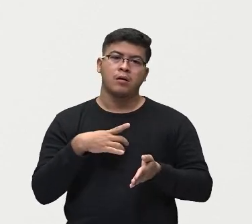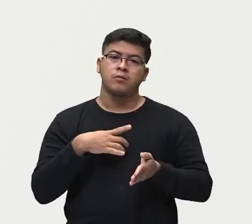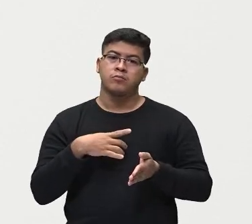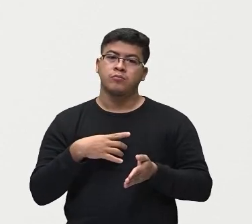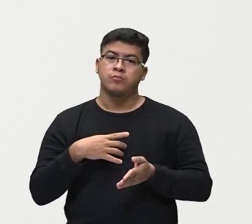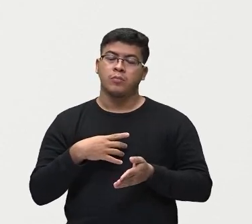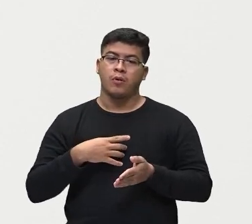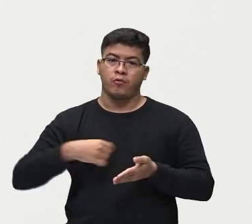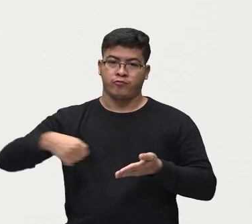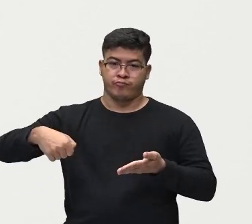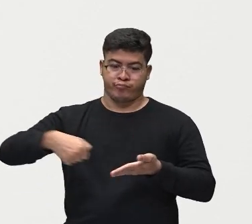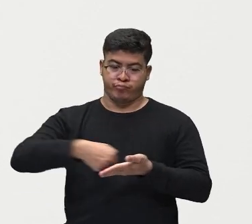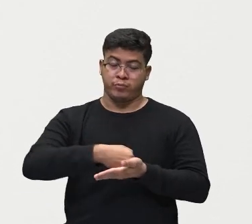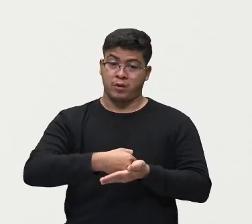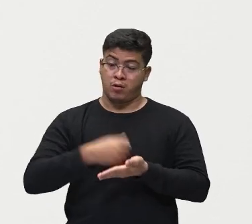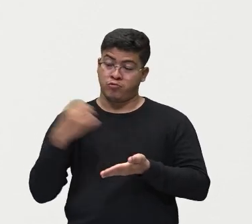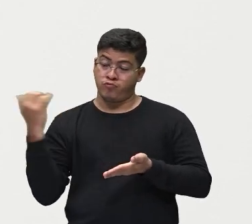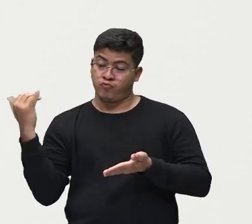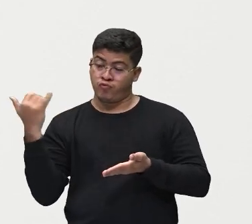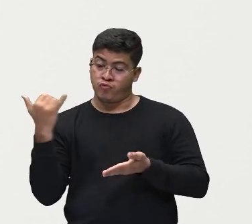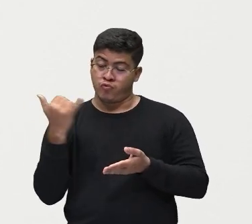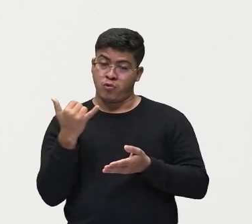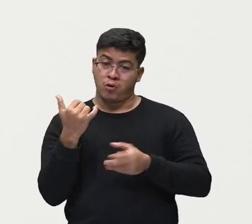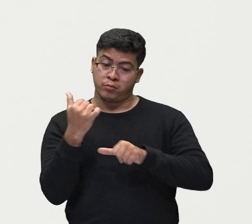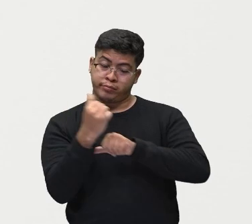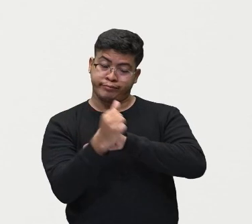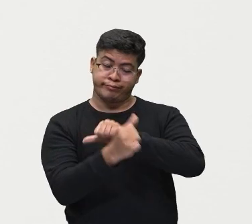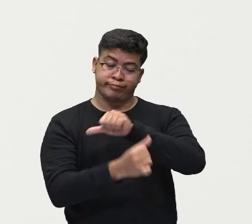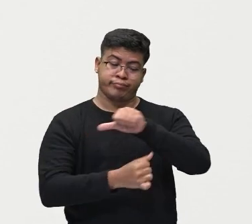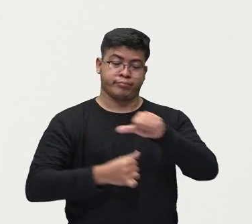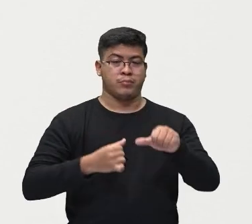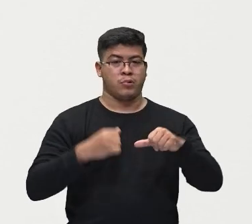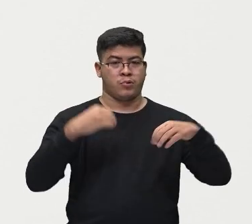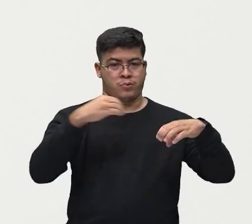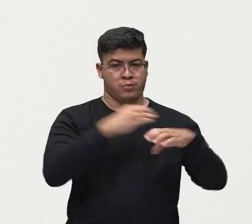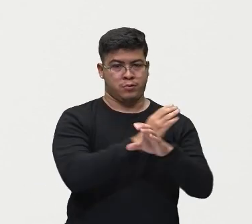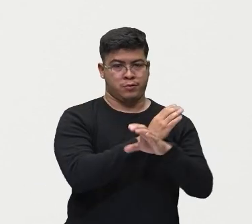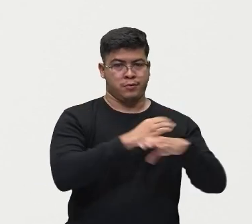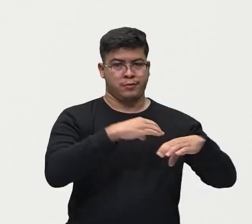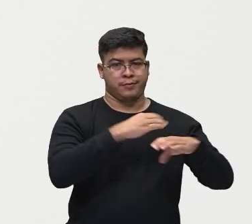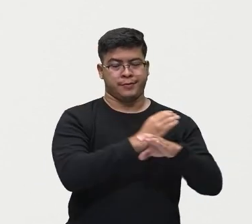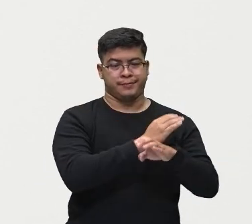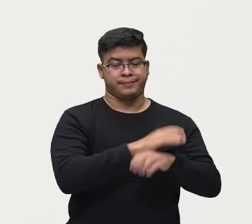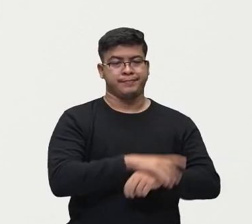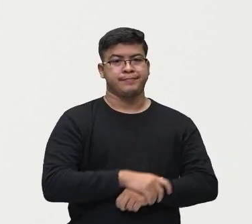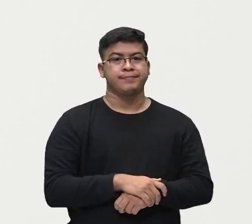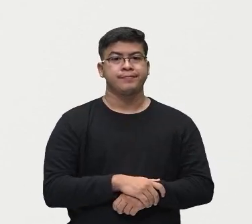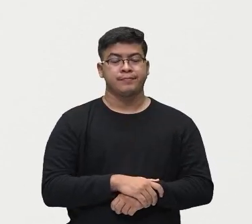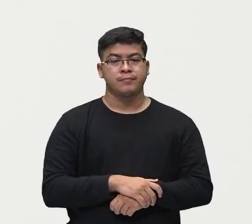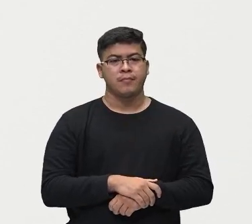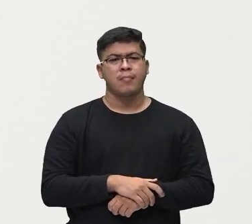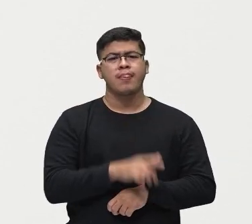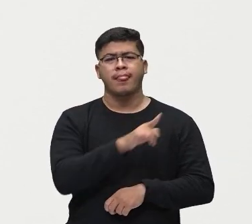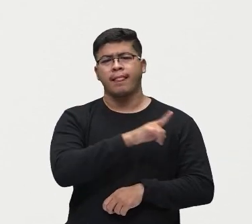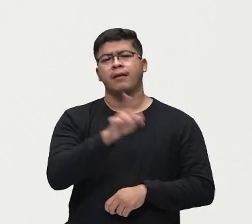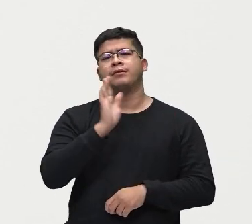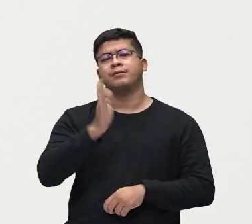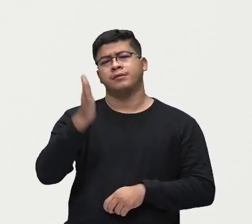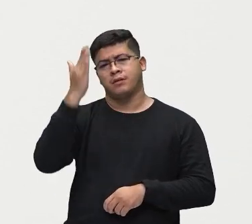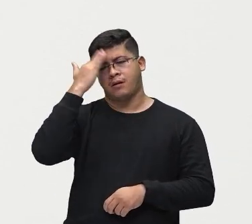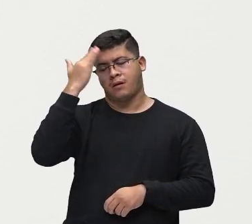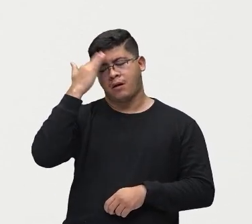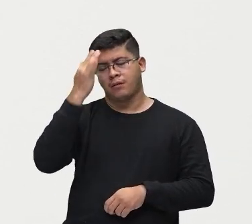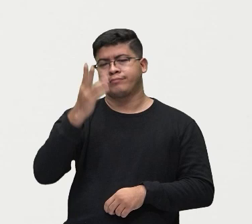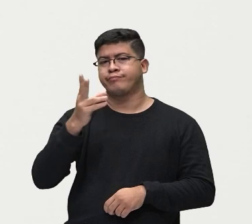transforma energia elétrica em energia térmica. E como vocês já sabem, o ferro é uma